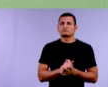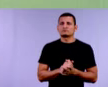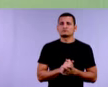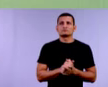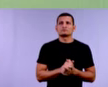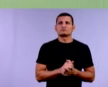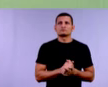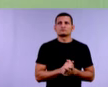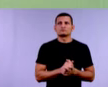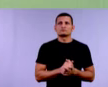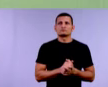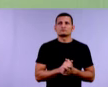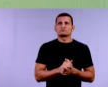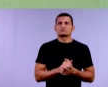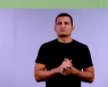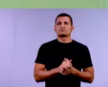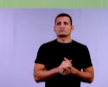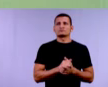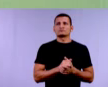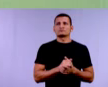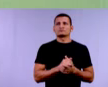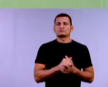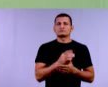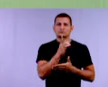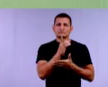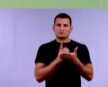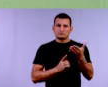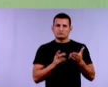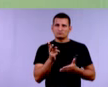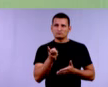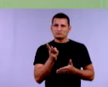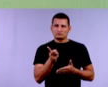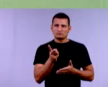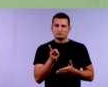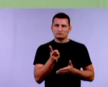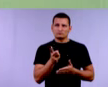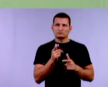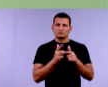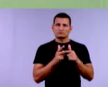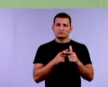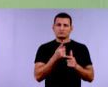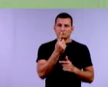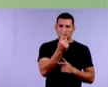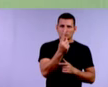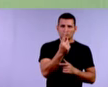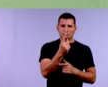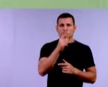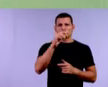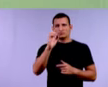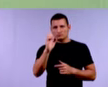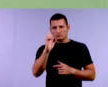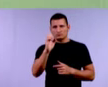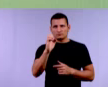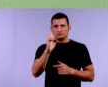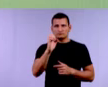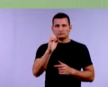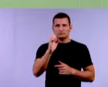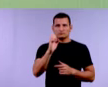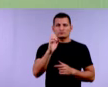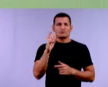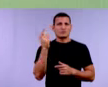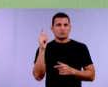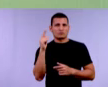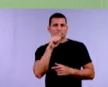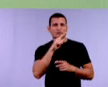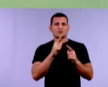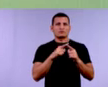questão jurídica ou um e outro decreto tratam. Por quê? Quando eu falo um e, é como lá em Goiás a gente diz um